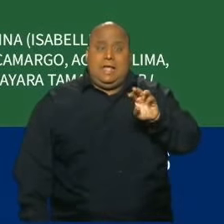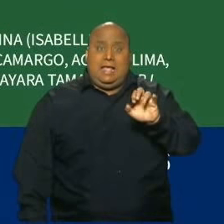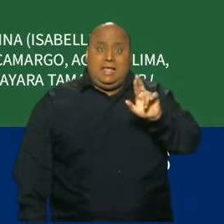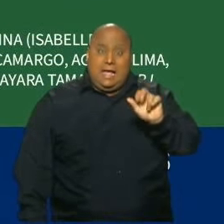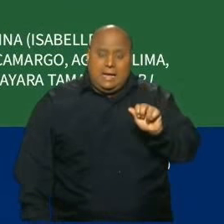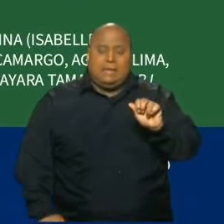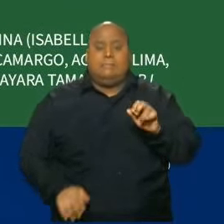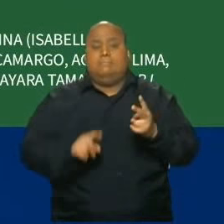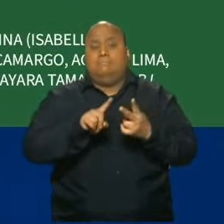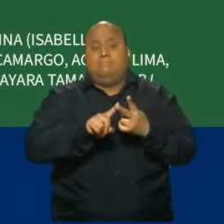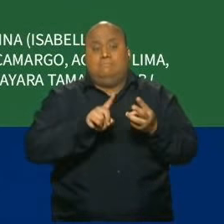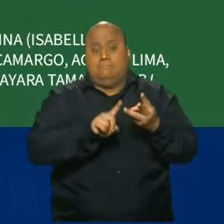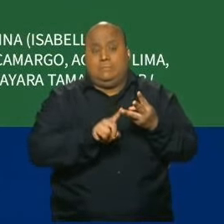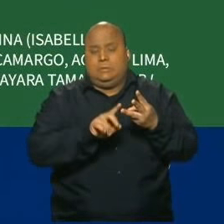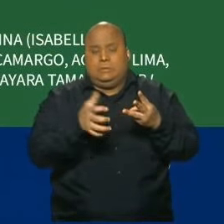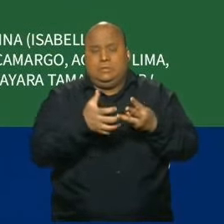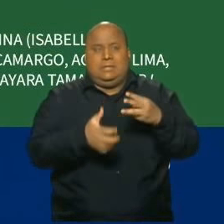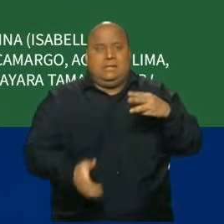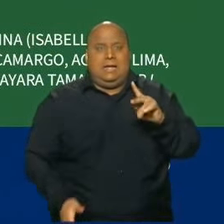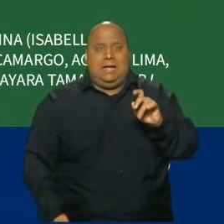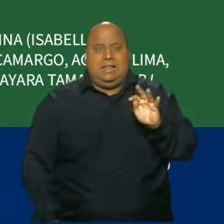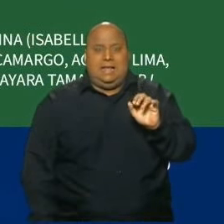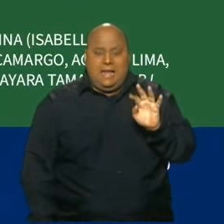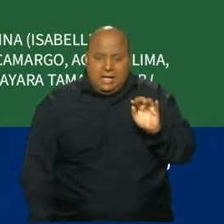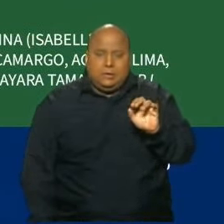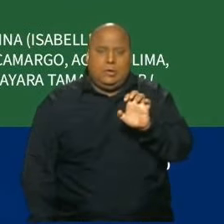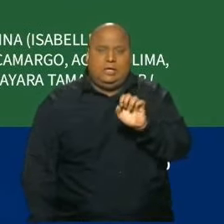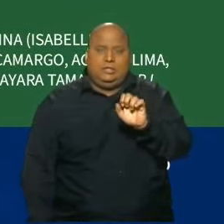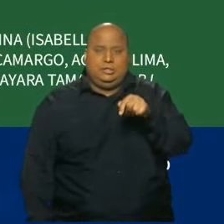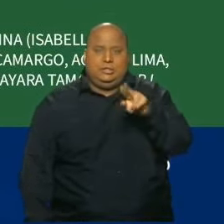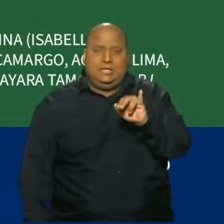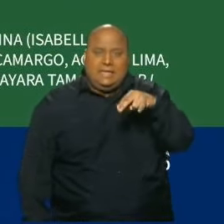Tamarose. Interpretação Camerata de Esquina.